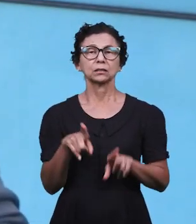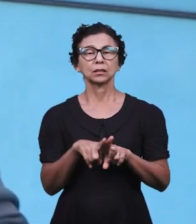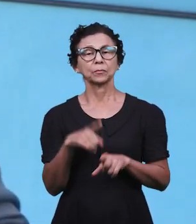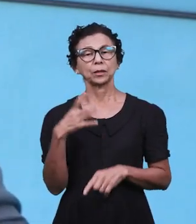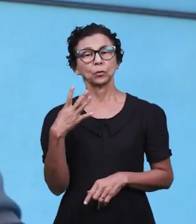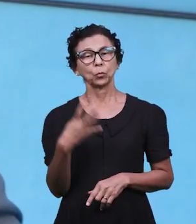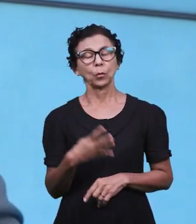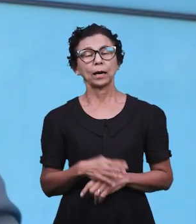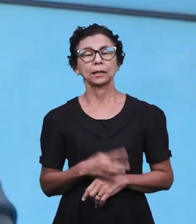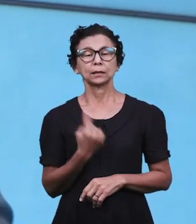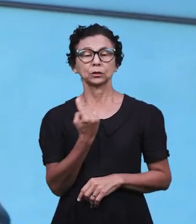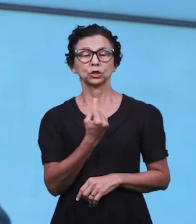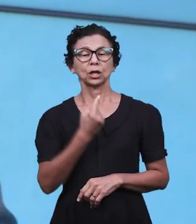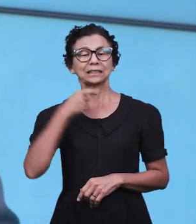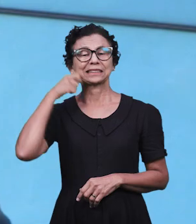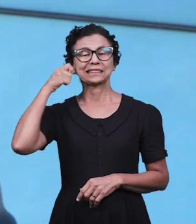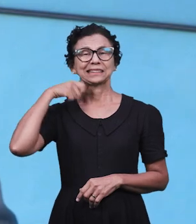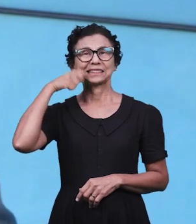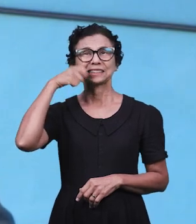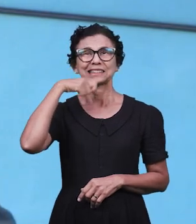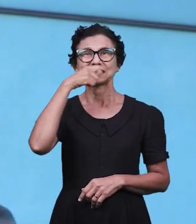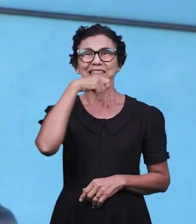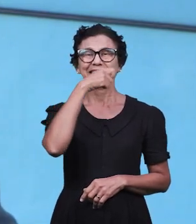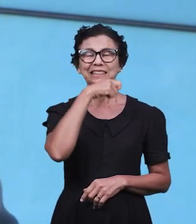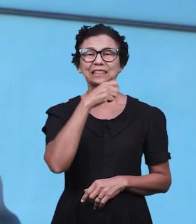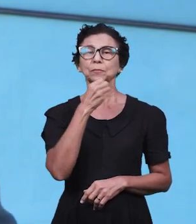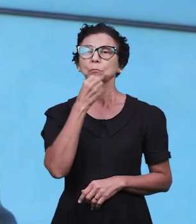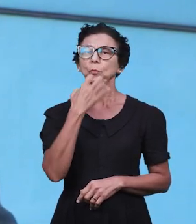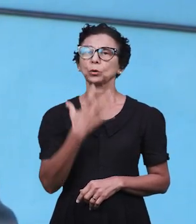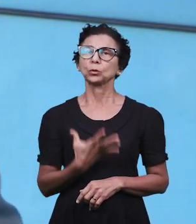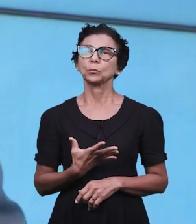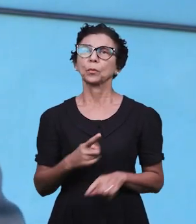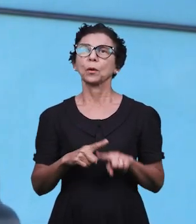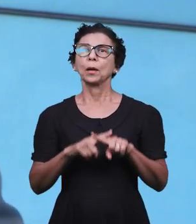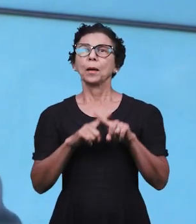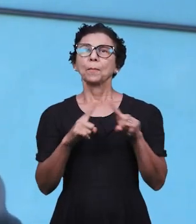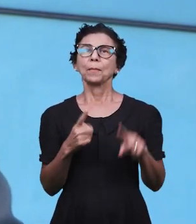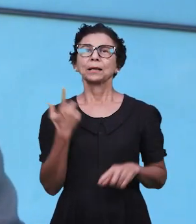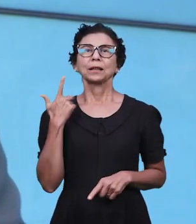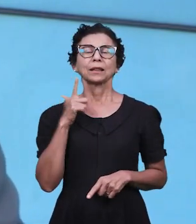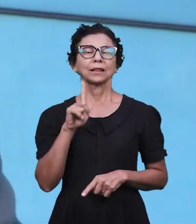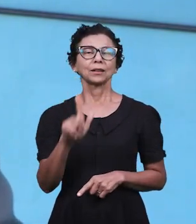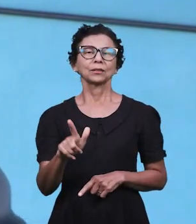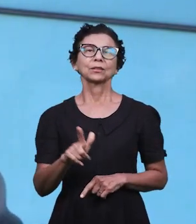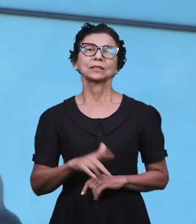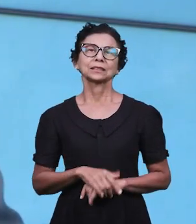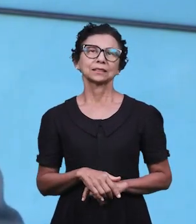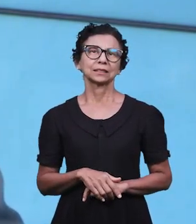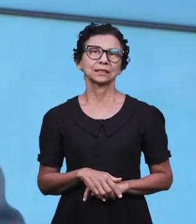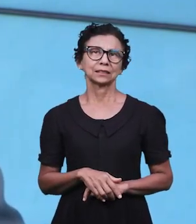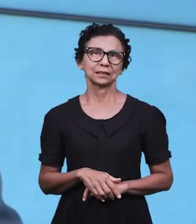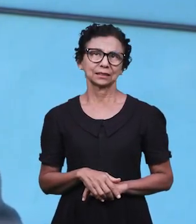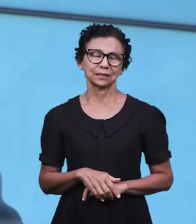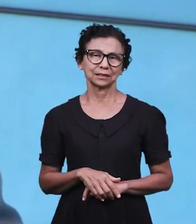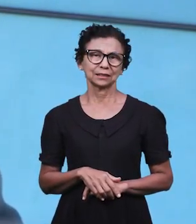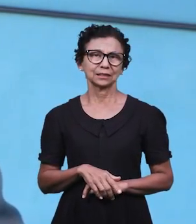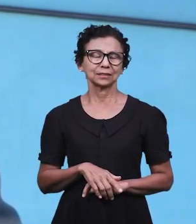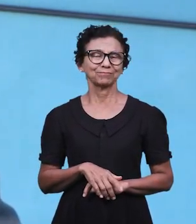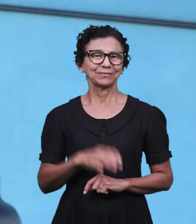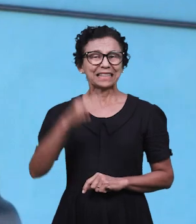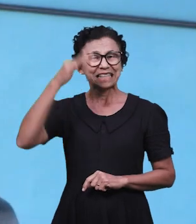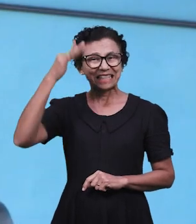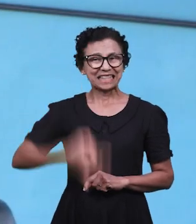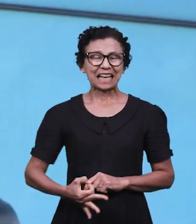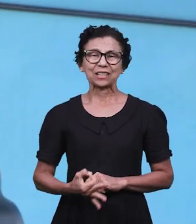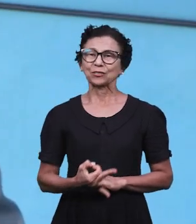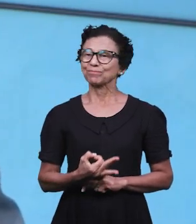4 anos que, olha, ele escova o dente sozinho. Isso é muito bom, porém, ele não consegue escovar o dente